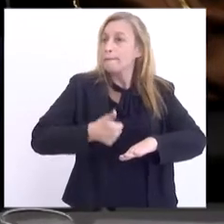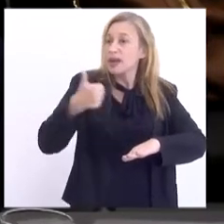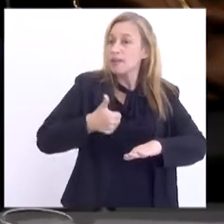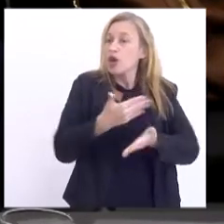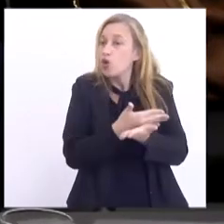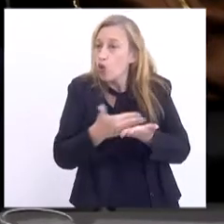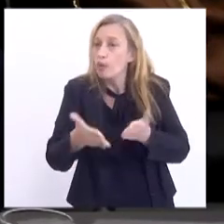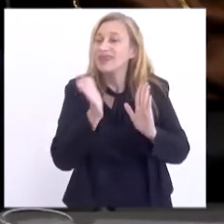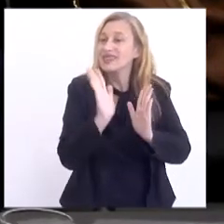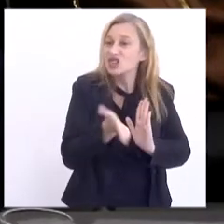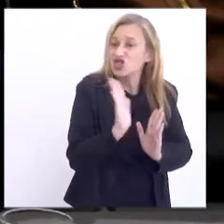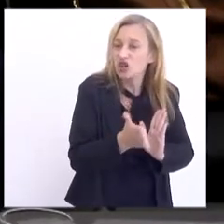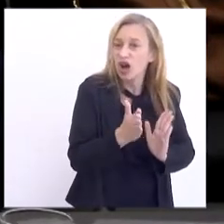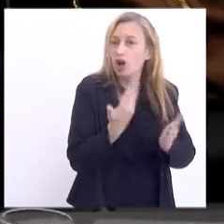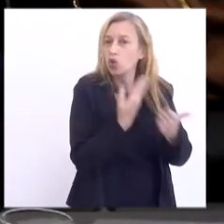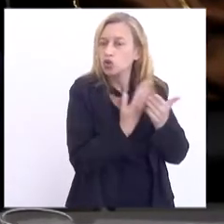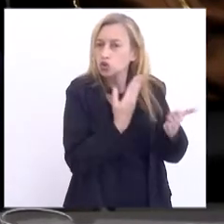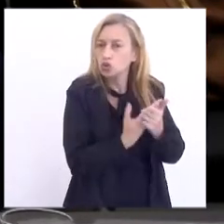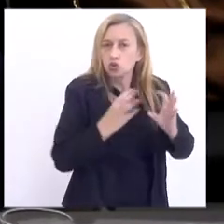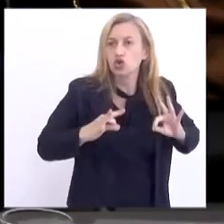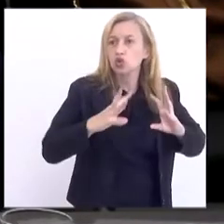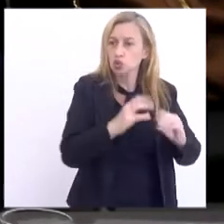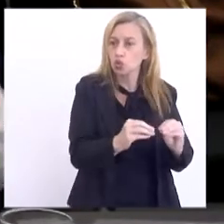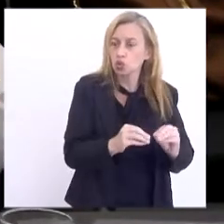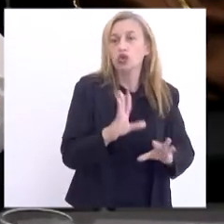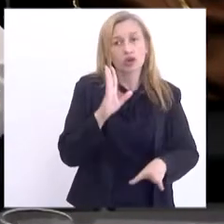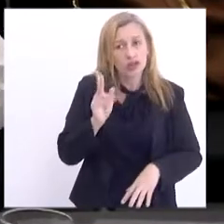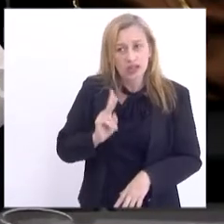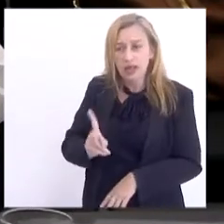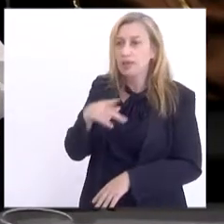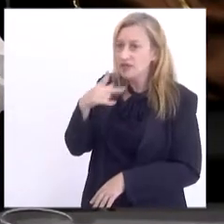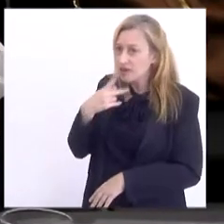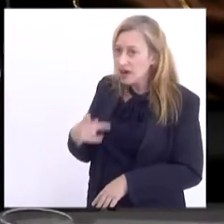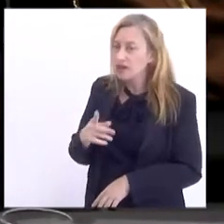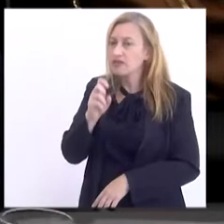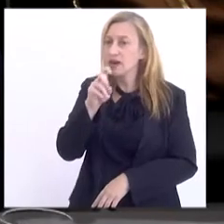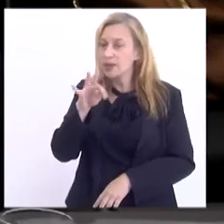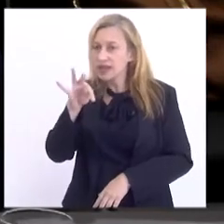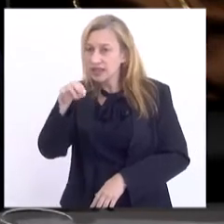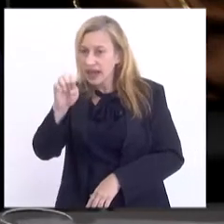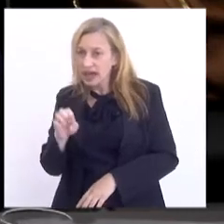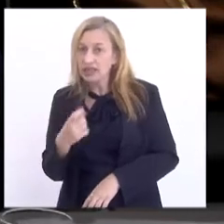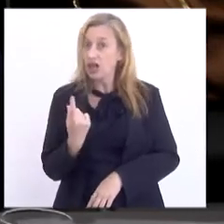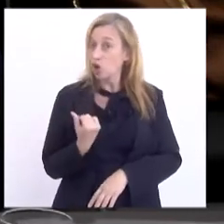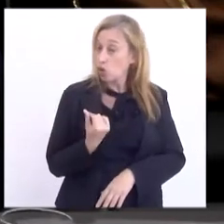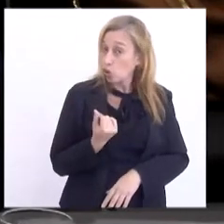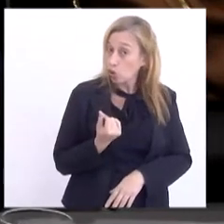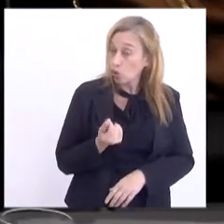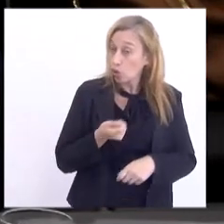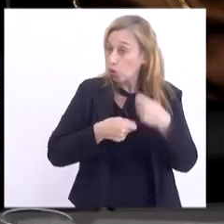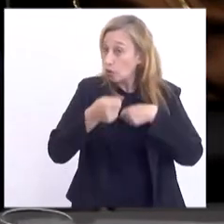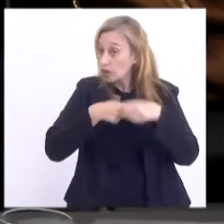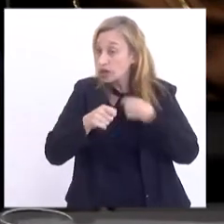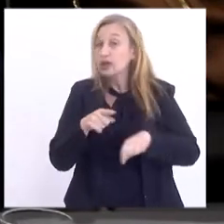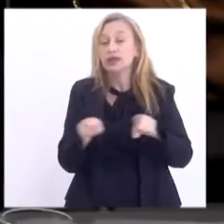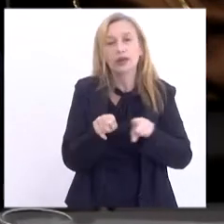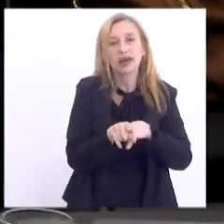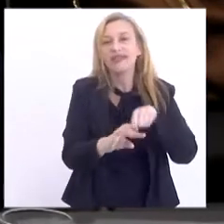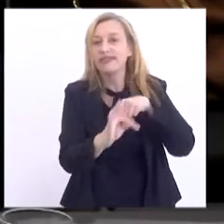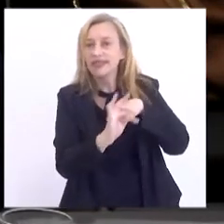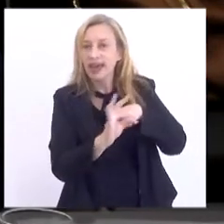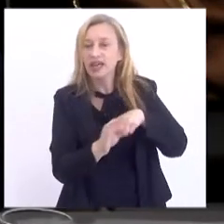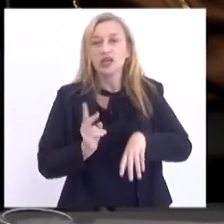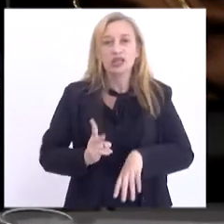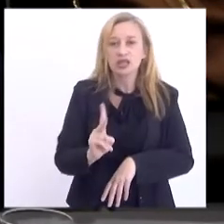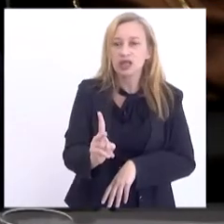já com o estudo de viabilidade eu sempre falo tem a viabilidade Econômica tem a viabilidade técnica